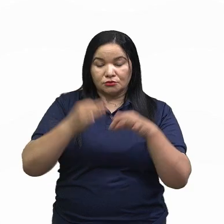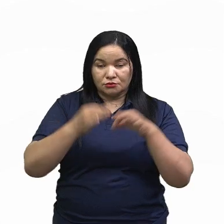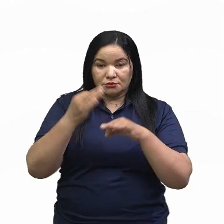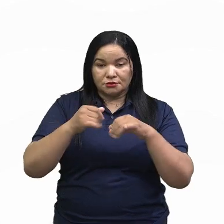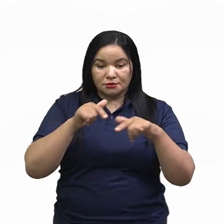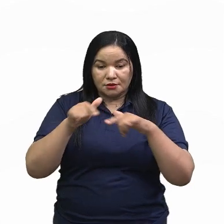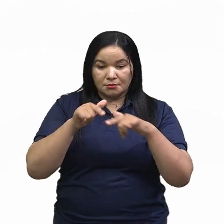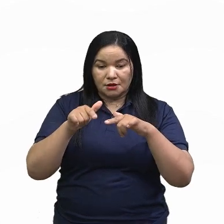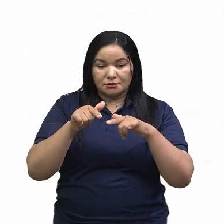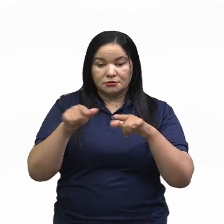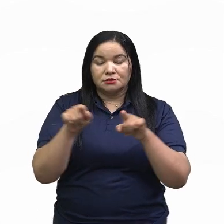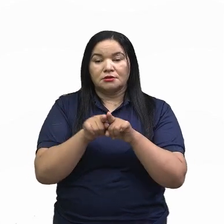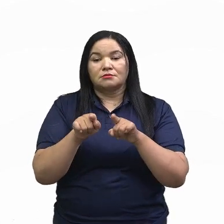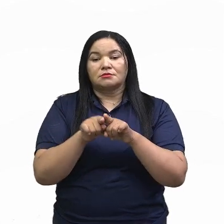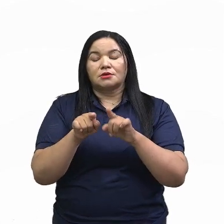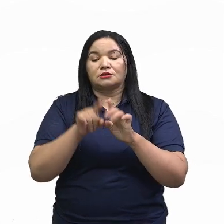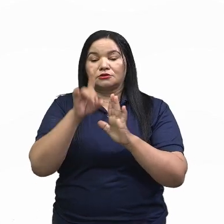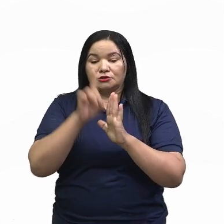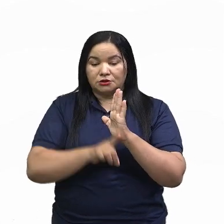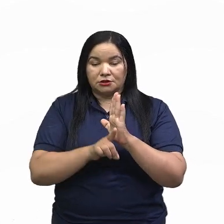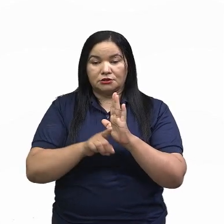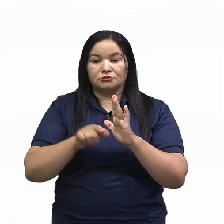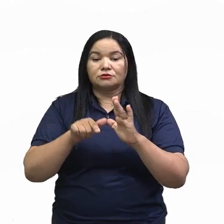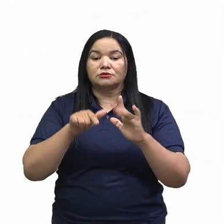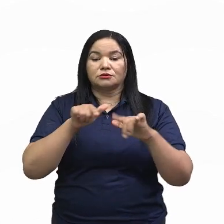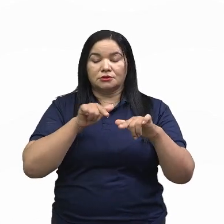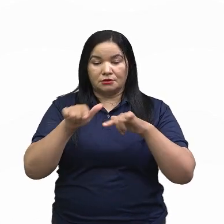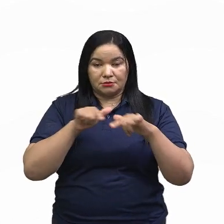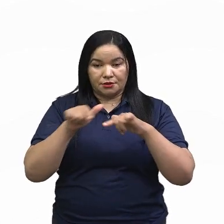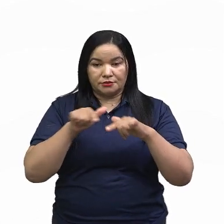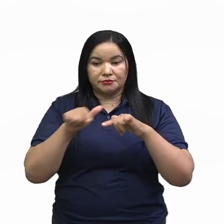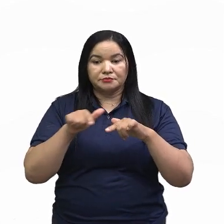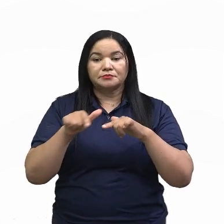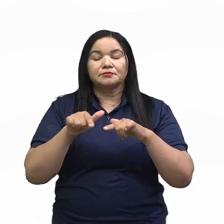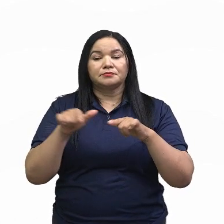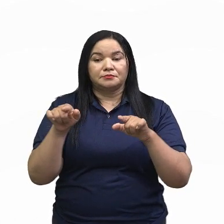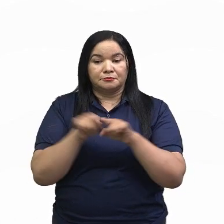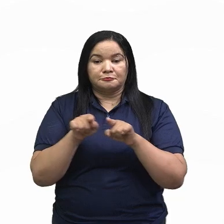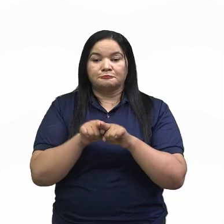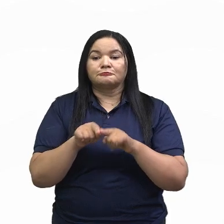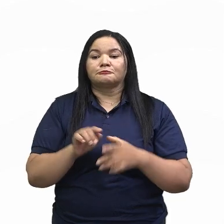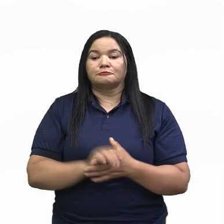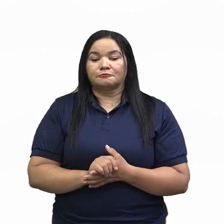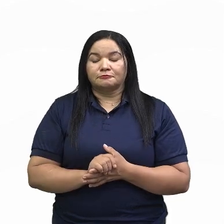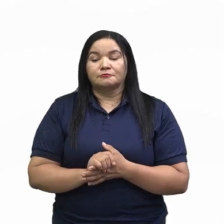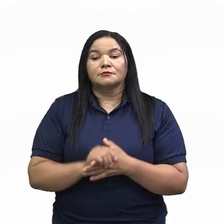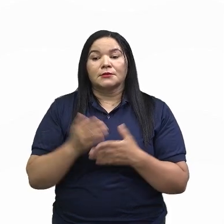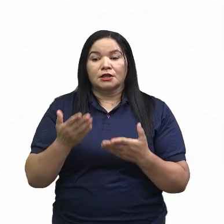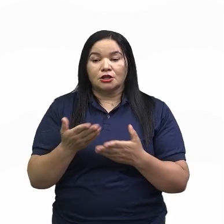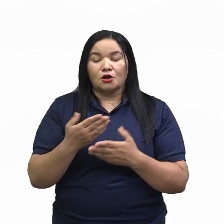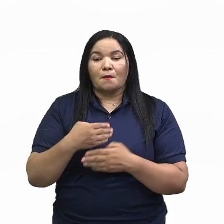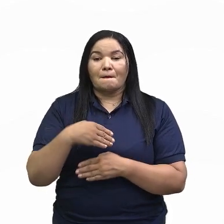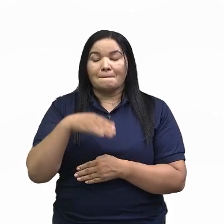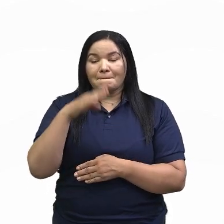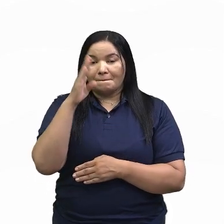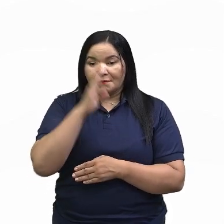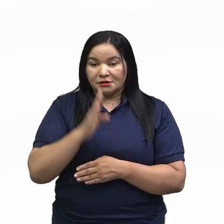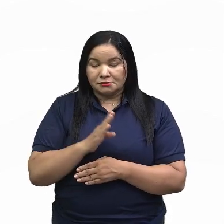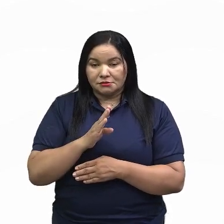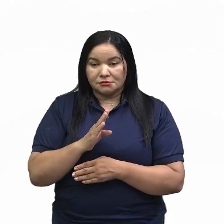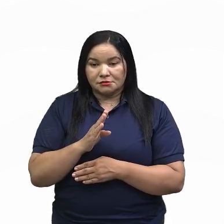a instauração de direitos trabalhistas. Então, o Brasil, ele, né,